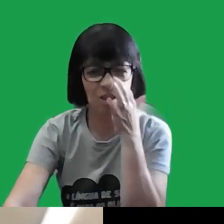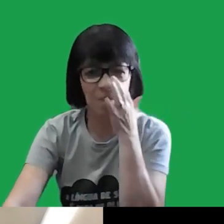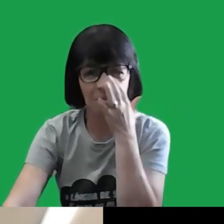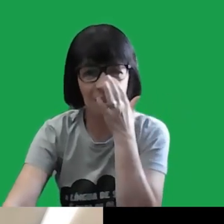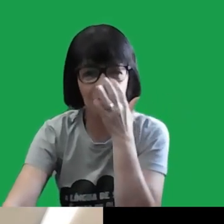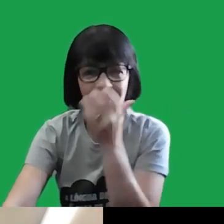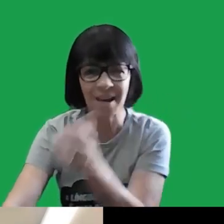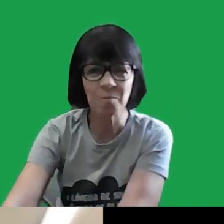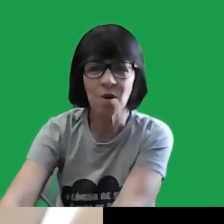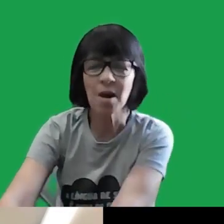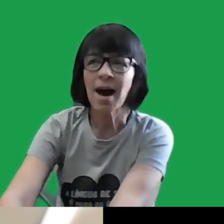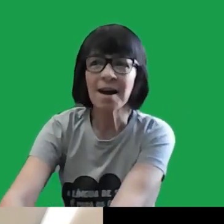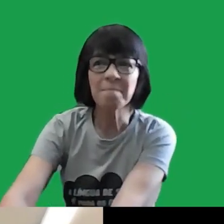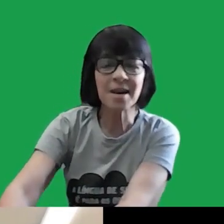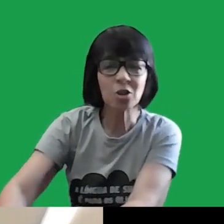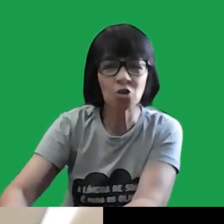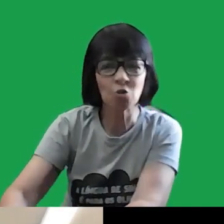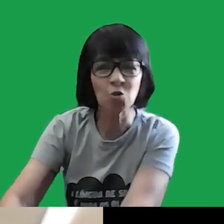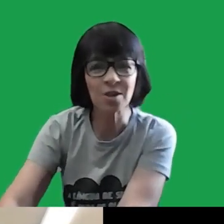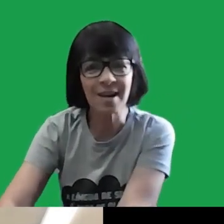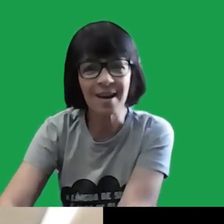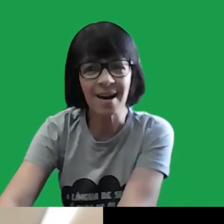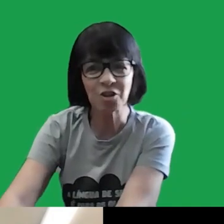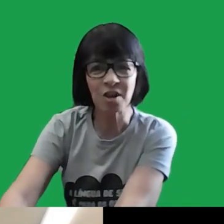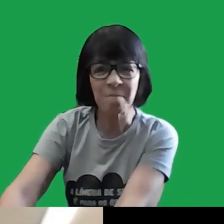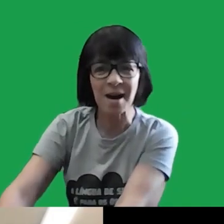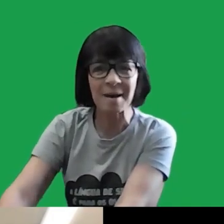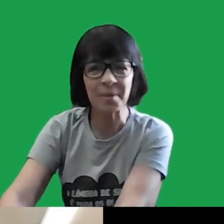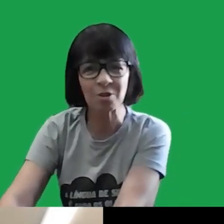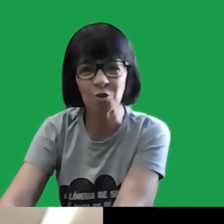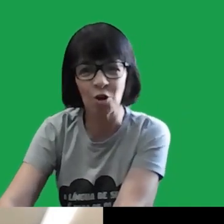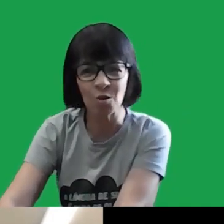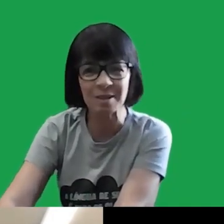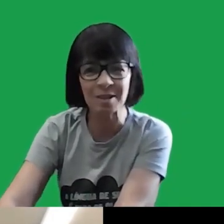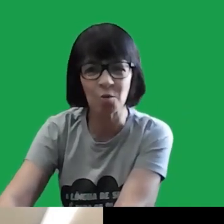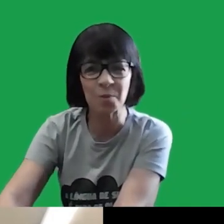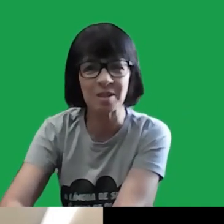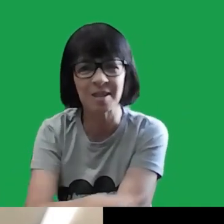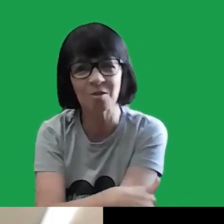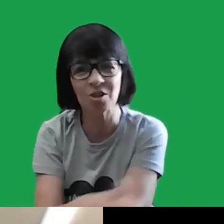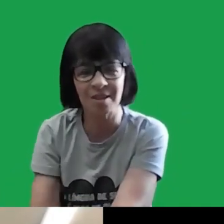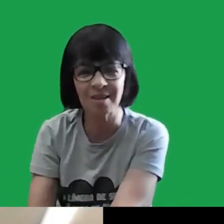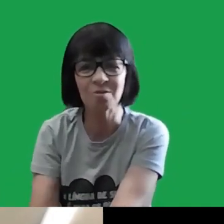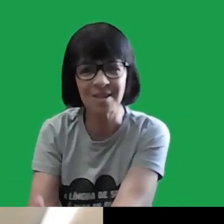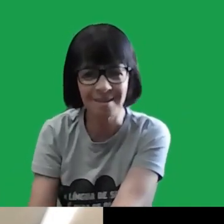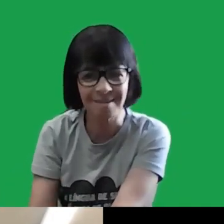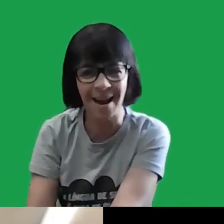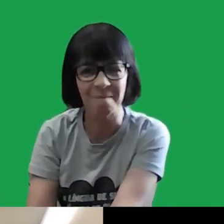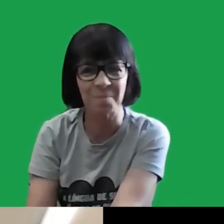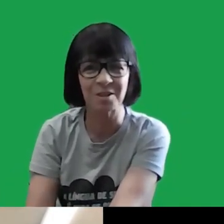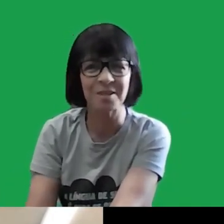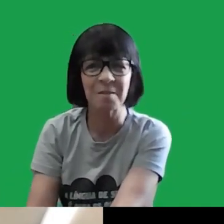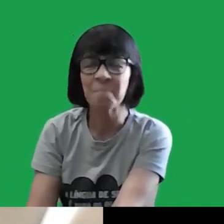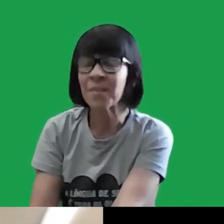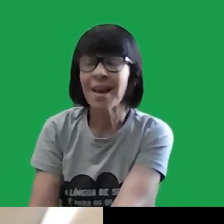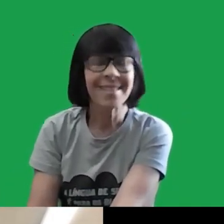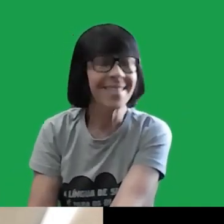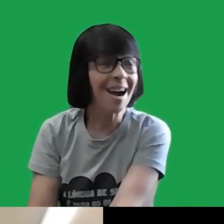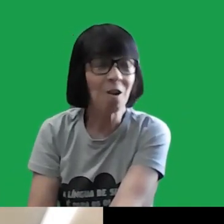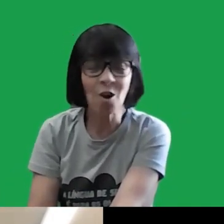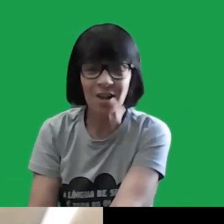uma empresa que eu já trabalho tem um tempo, ai, me ajuda a chamar pessoas que eu estou precisando de tantos